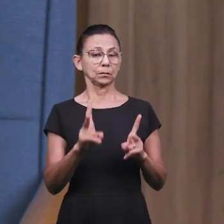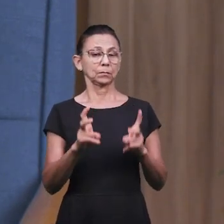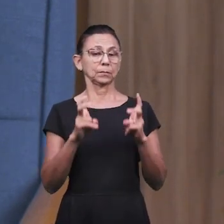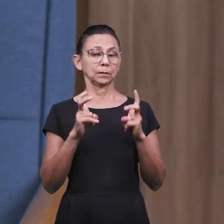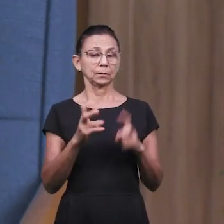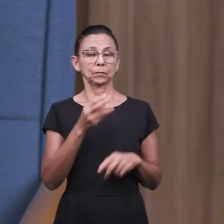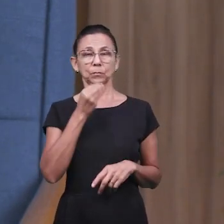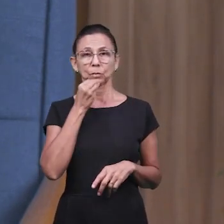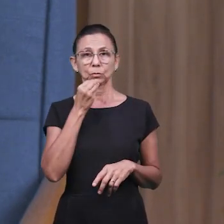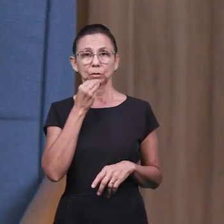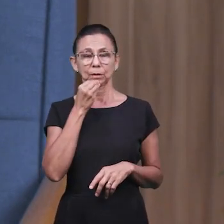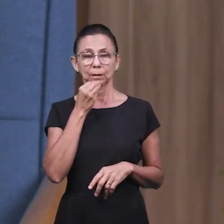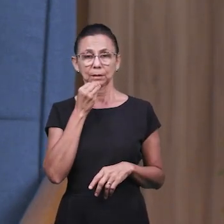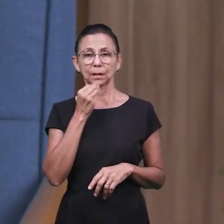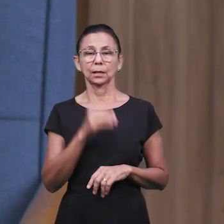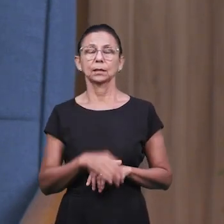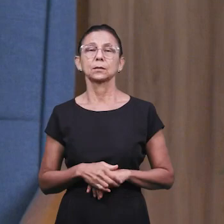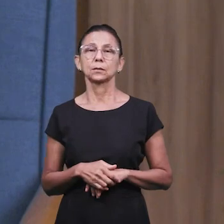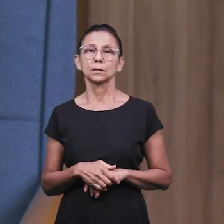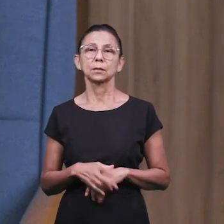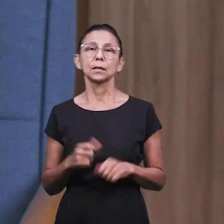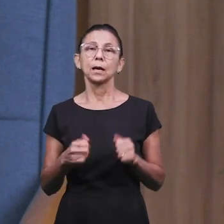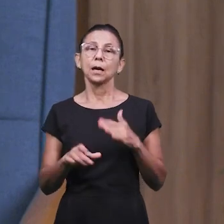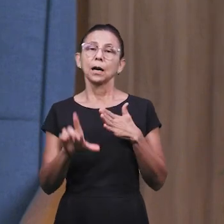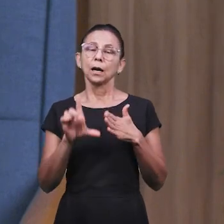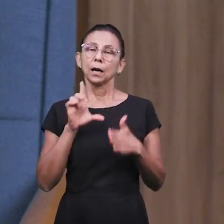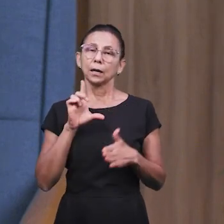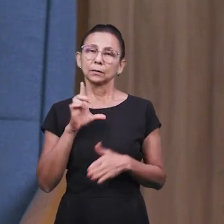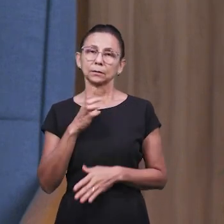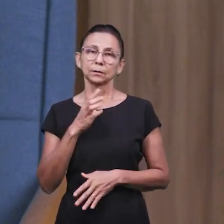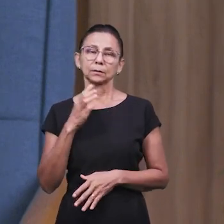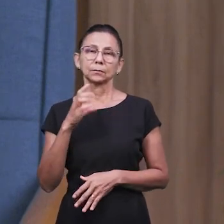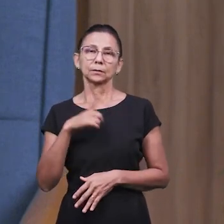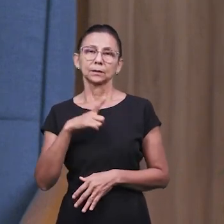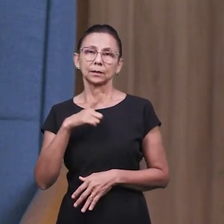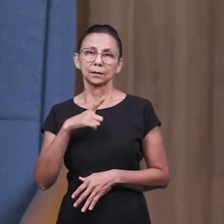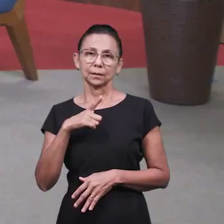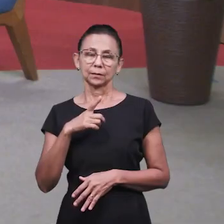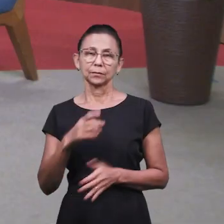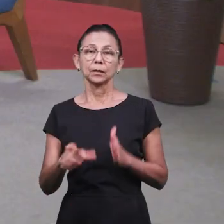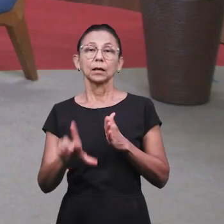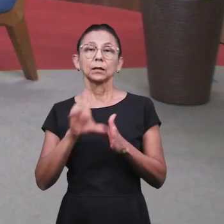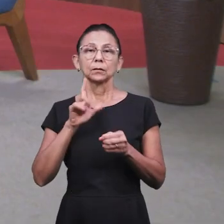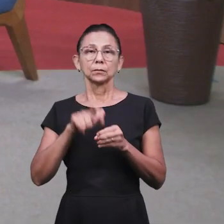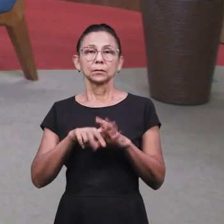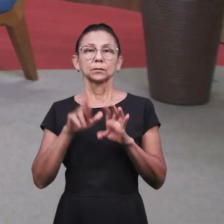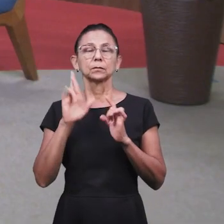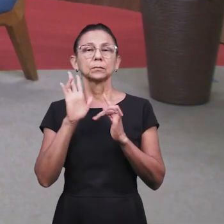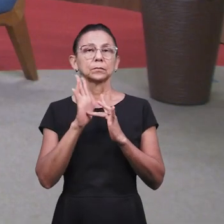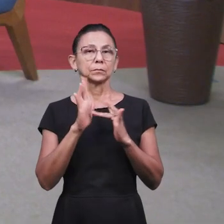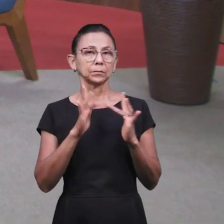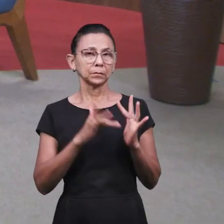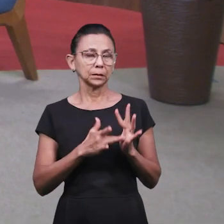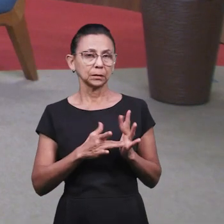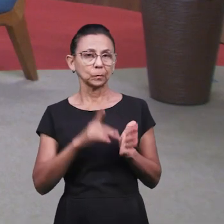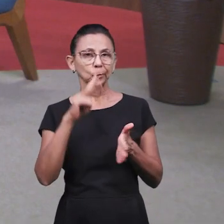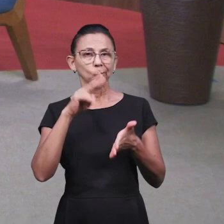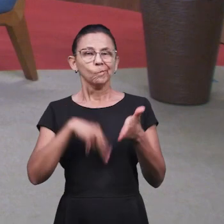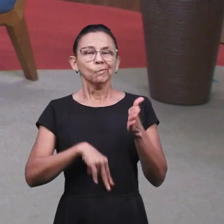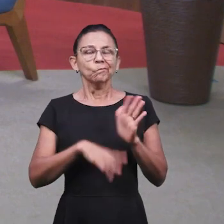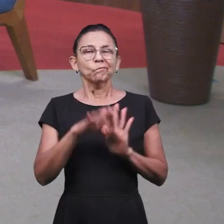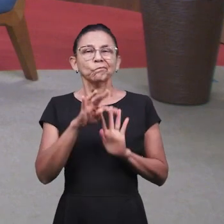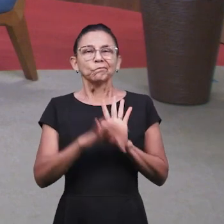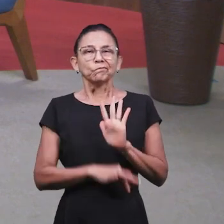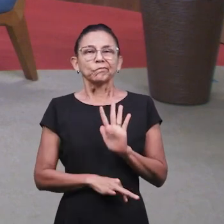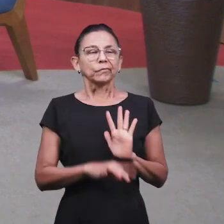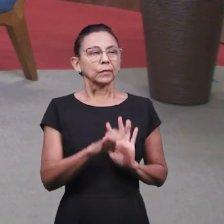se percebe que a oportunidade precisa ser vivida antes, até a volta de Jesus. Então, eu vou ler